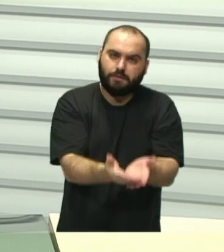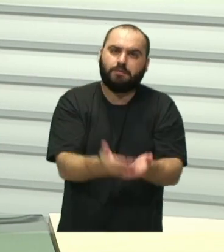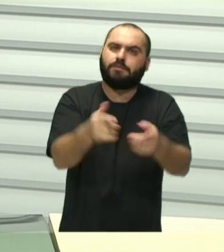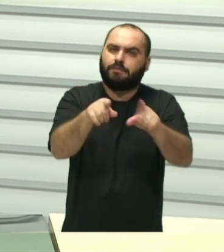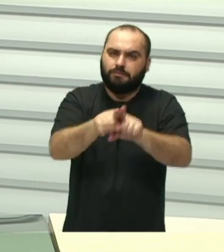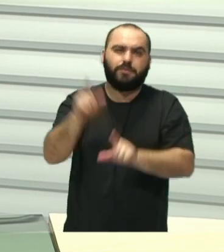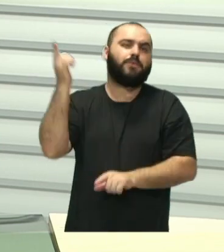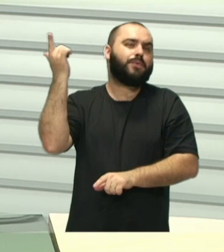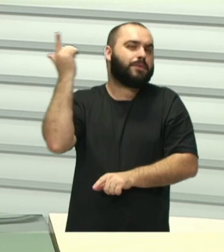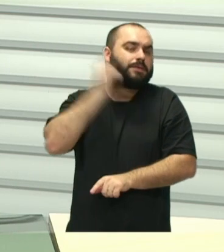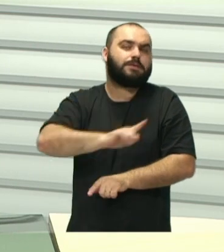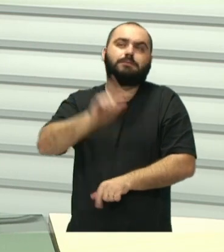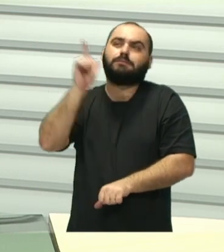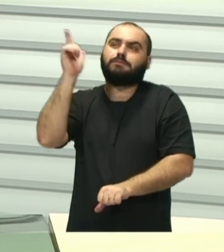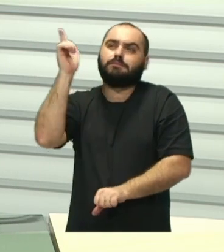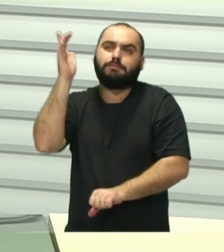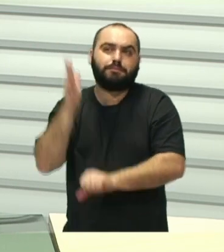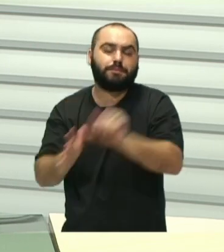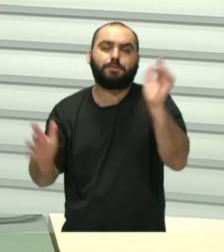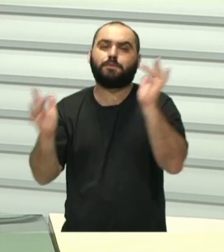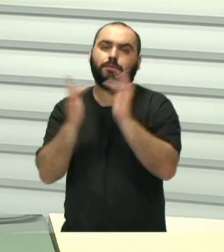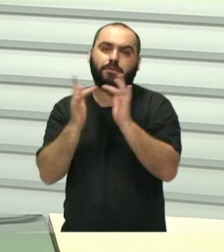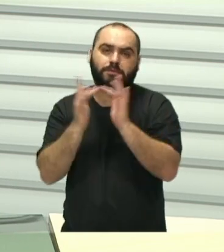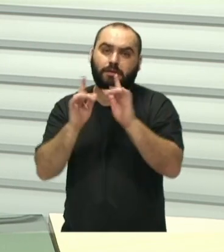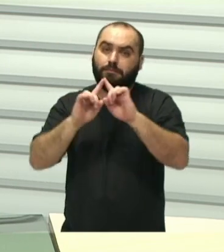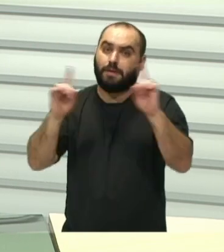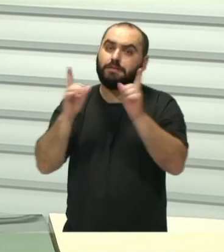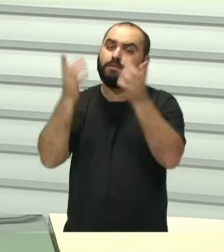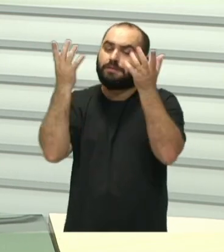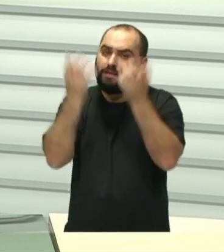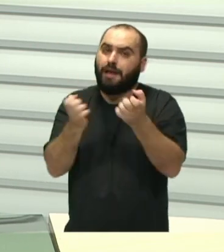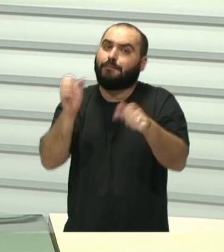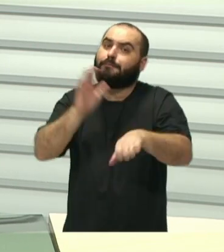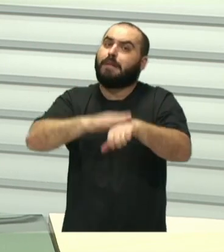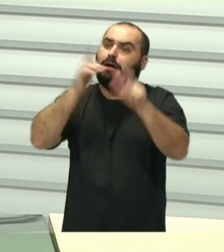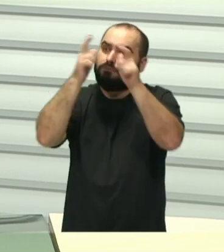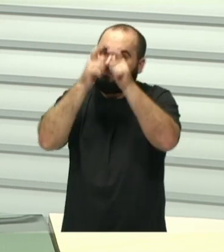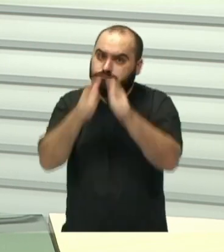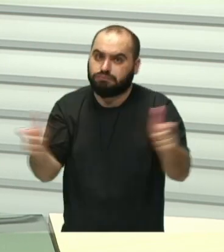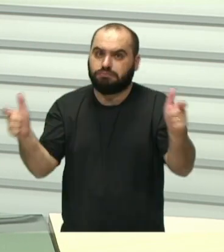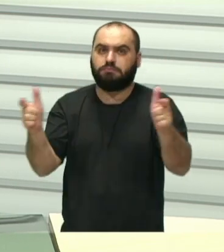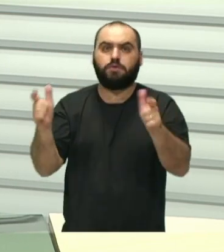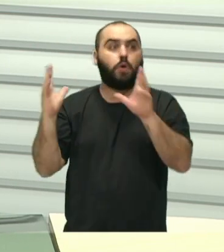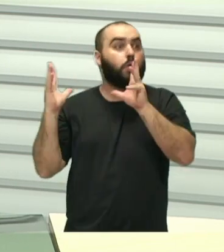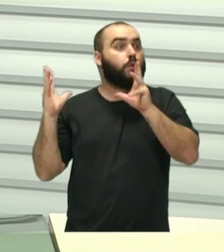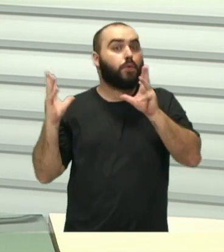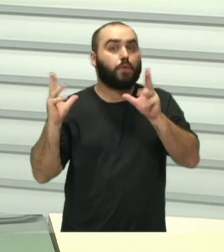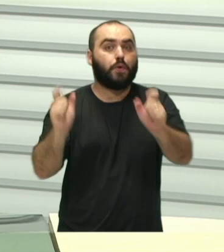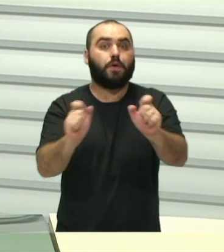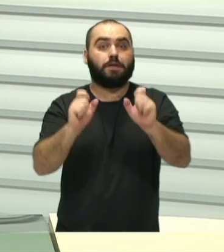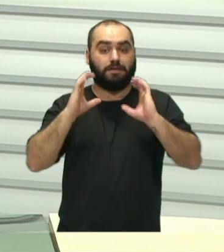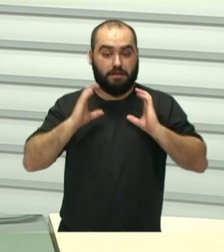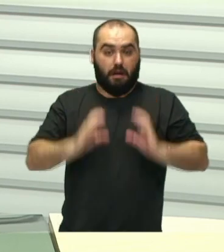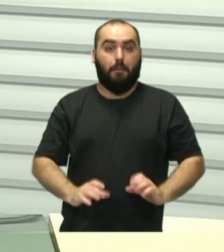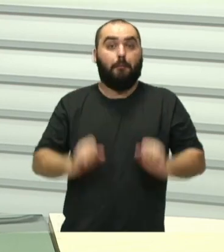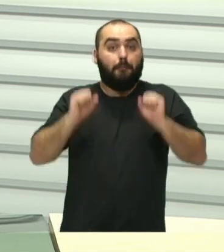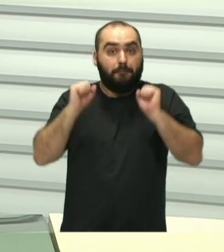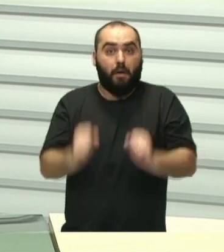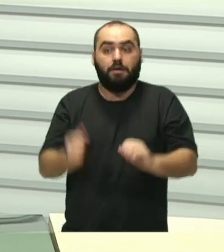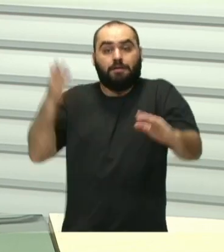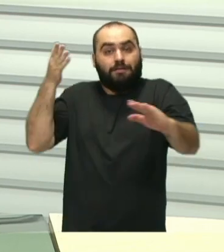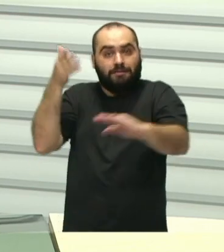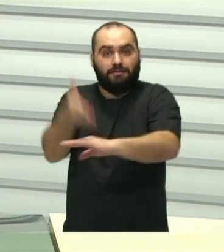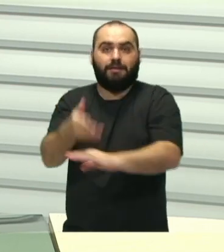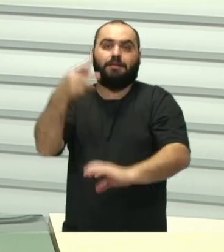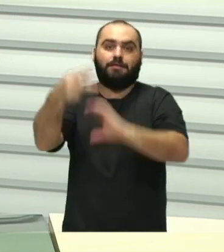conseguiu dar o primeiro acesso mas nós queremos ampliar porque esse é o nosso desejo né que todo cidadão é possa acessar a